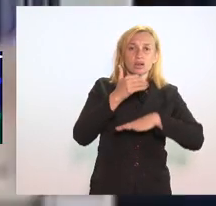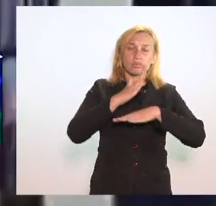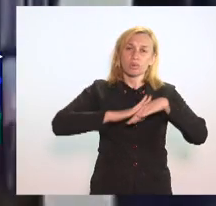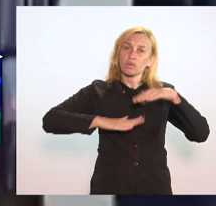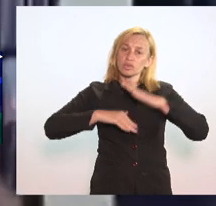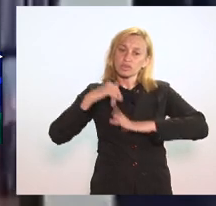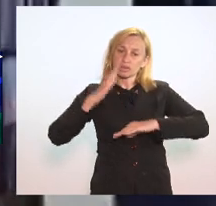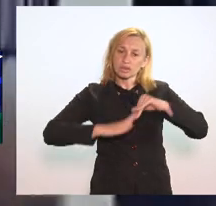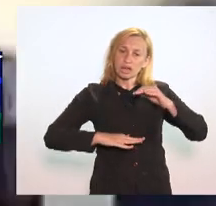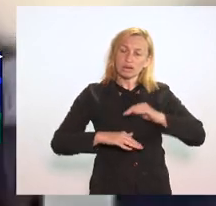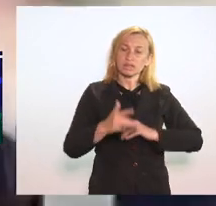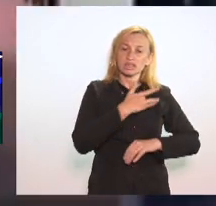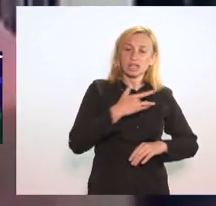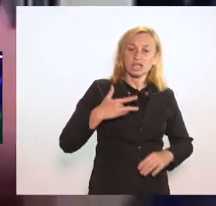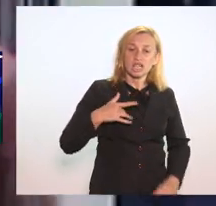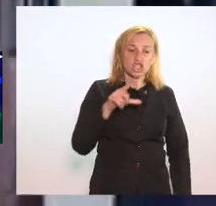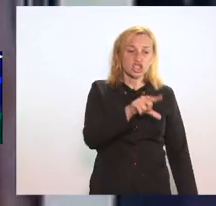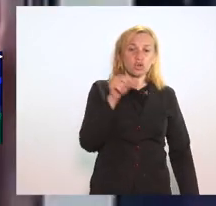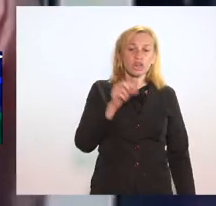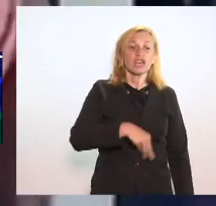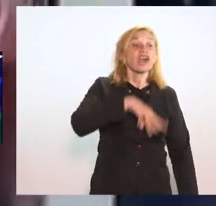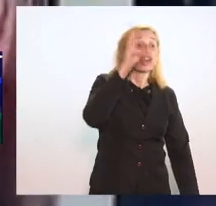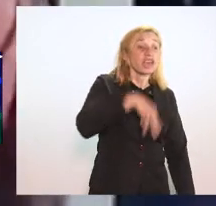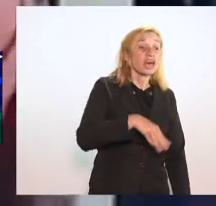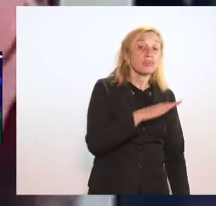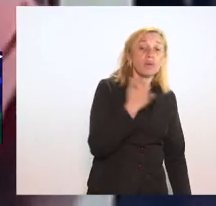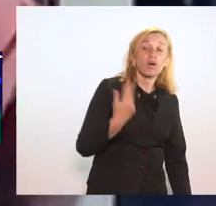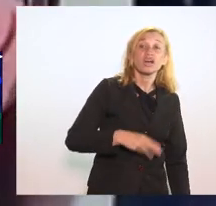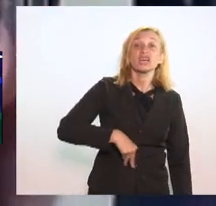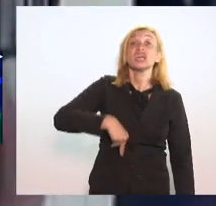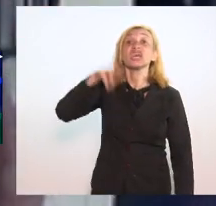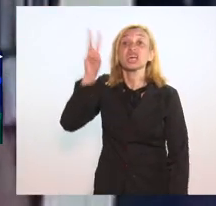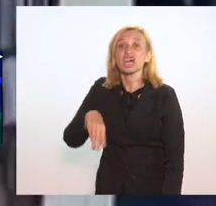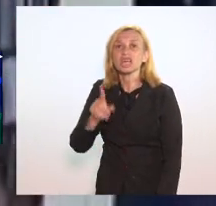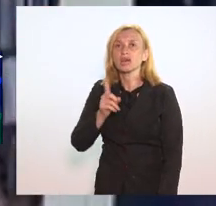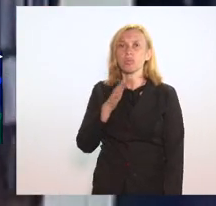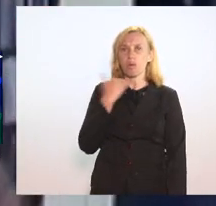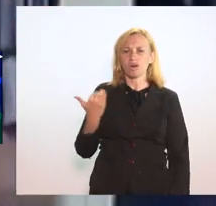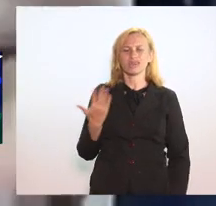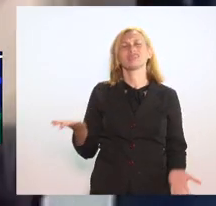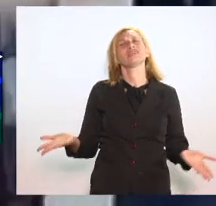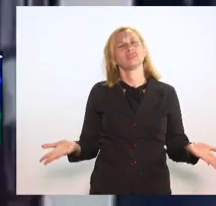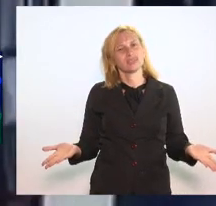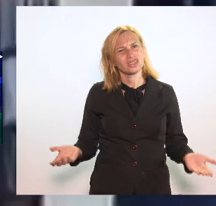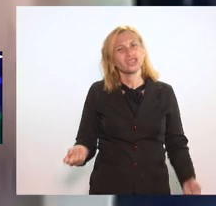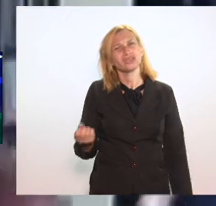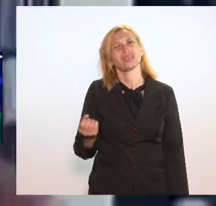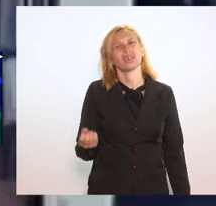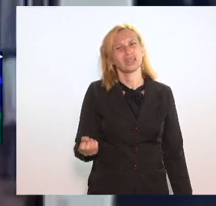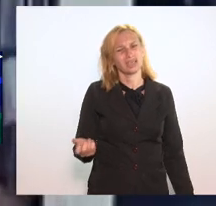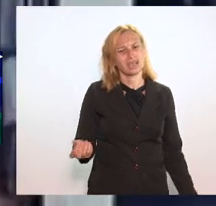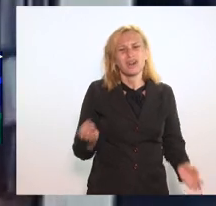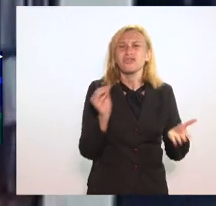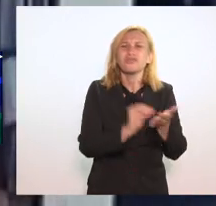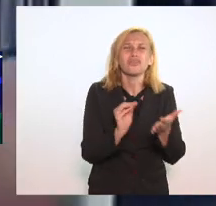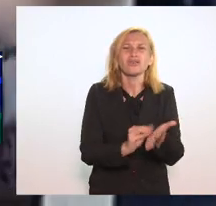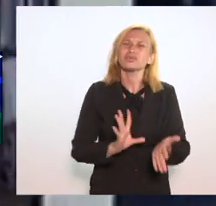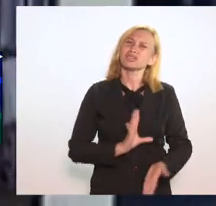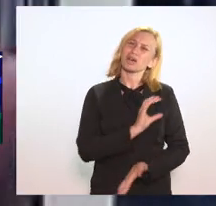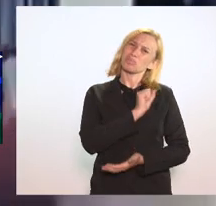tem que decidir quem que vai morrer tem que não vai e é isso será a insensibilidade